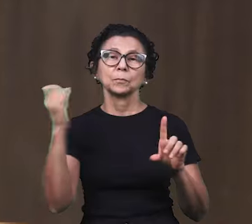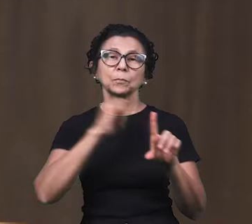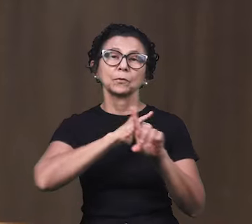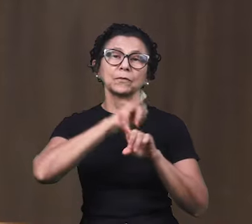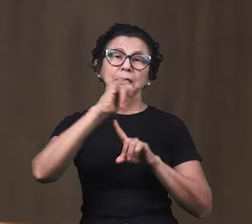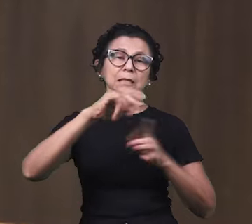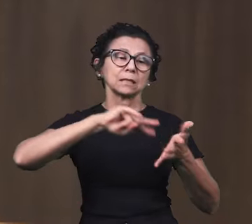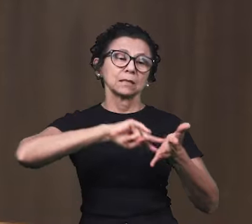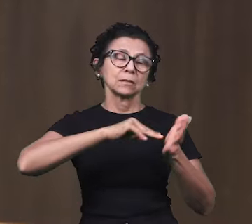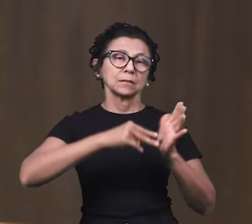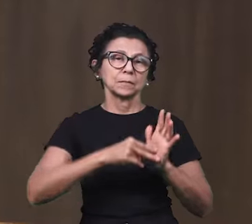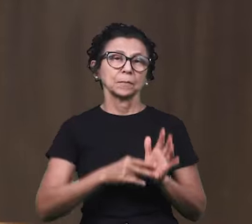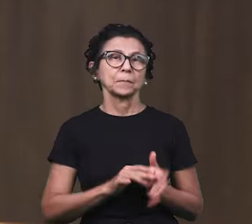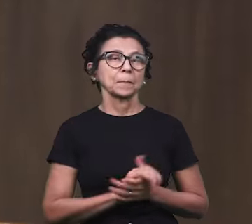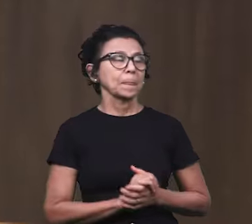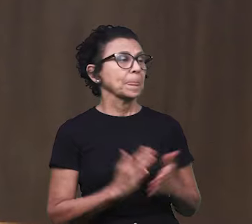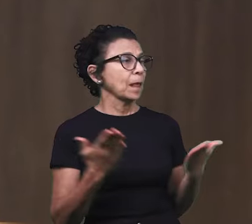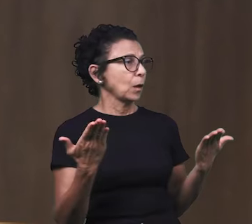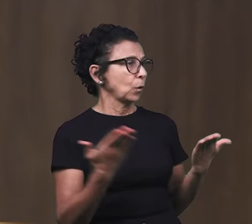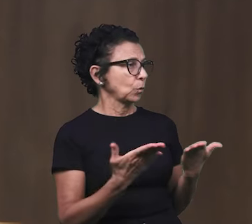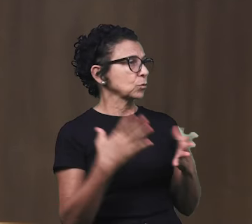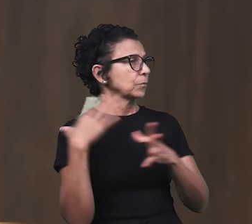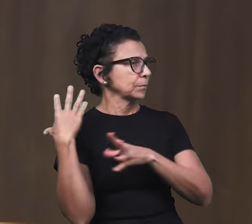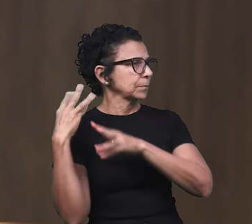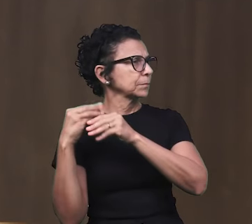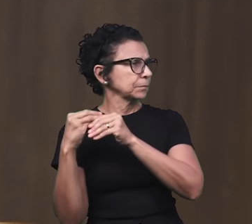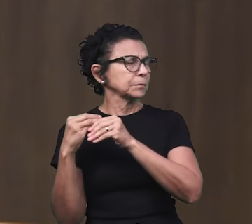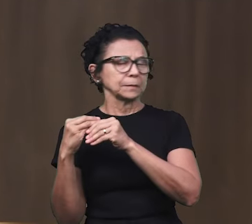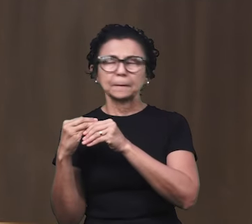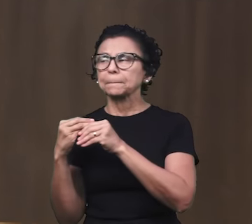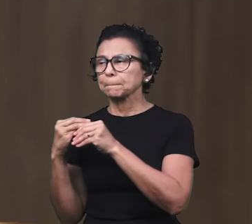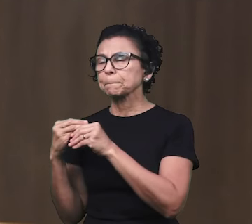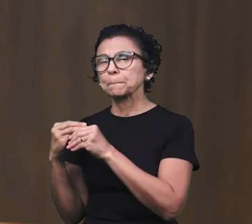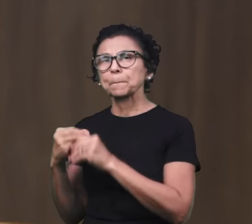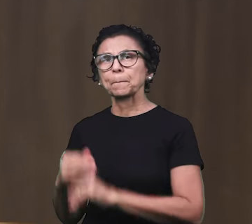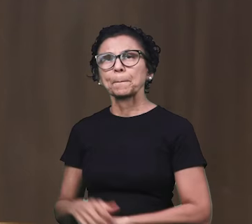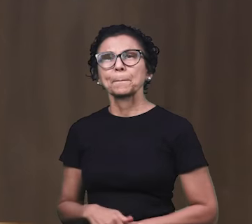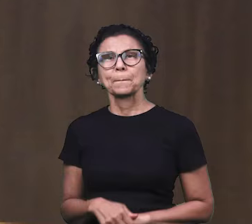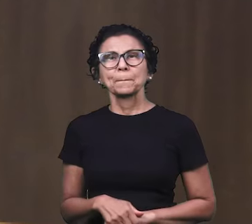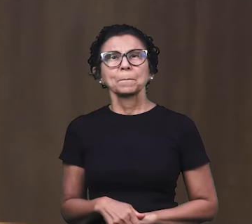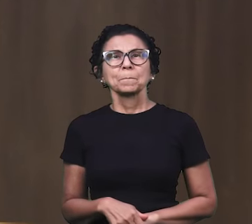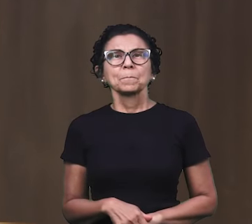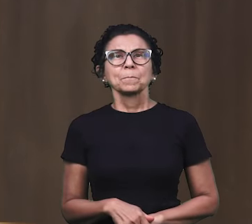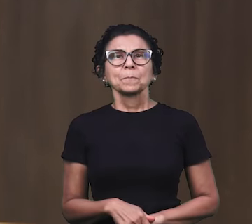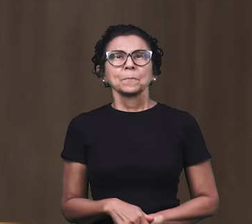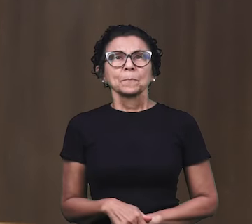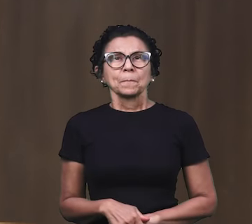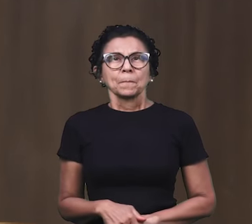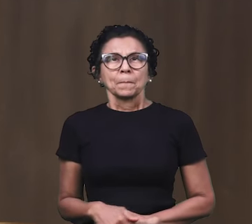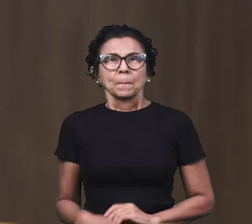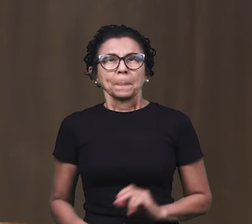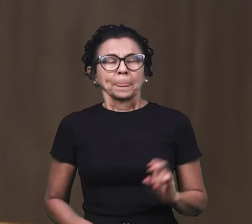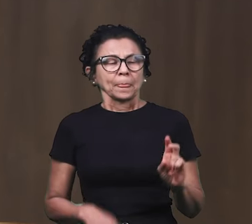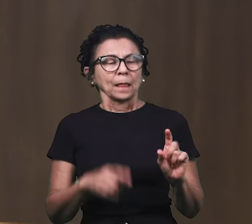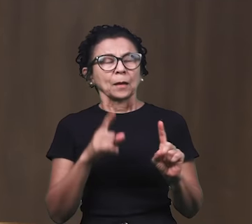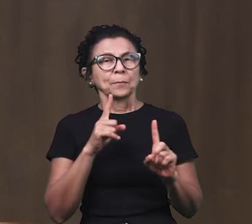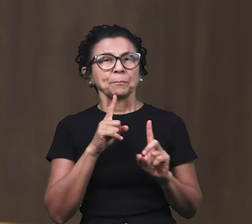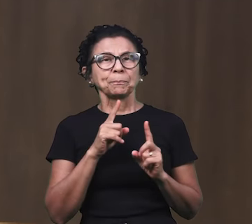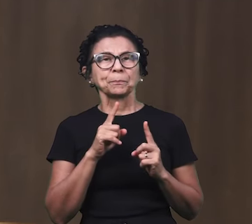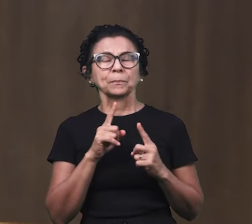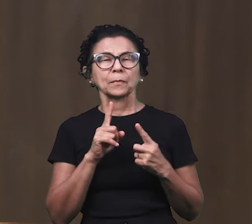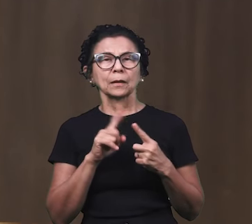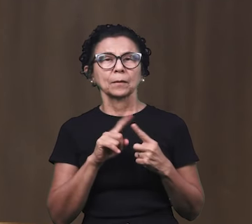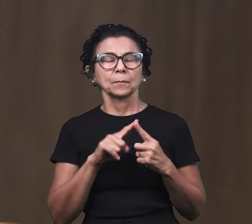de uma forma mais resumida, não é, pastor Leonardo? Amém. Dessas 3 principais festas. A primeira festa